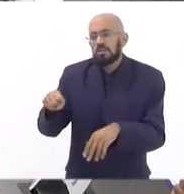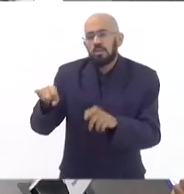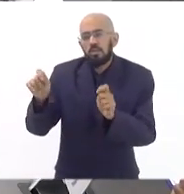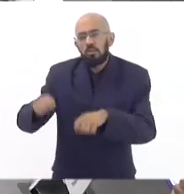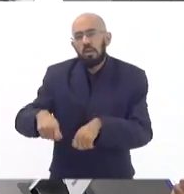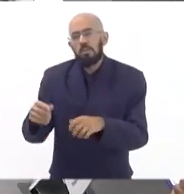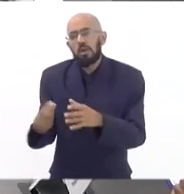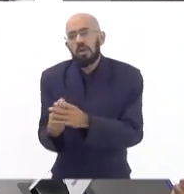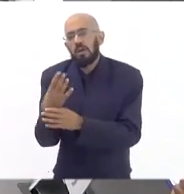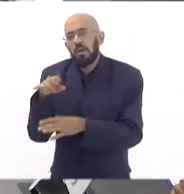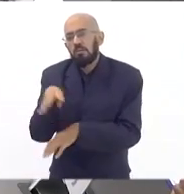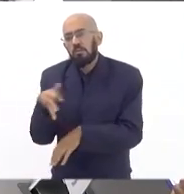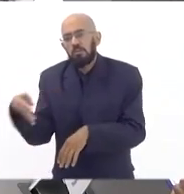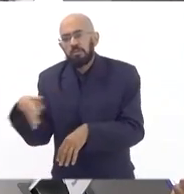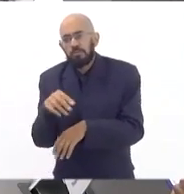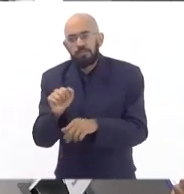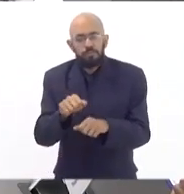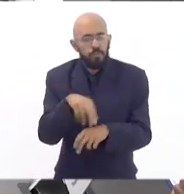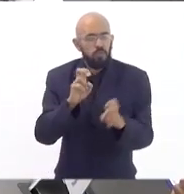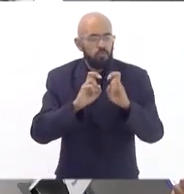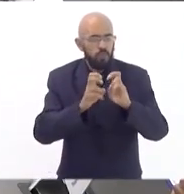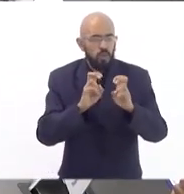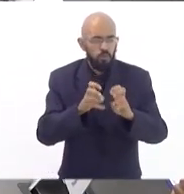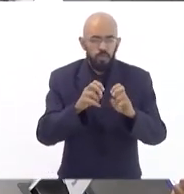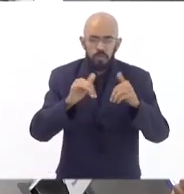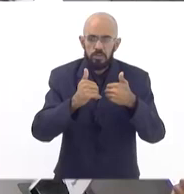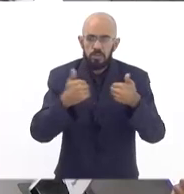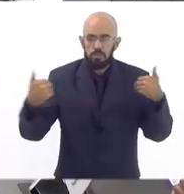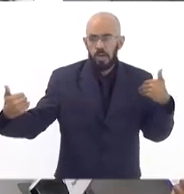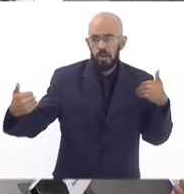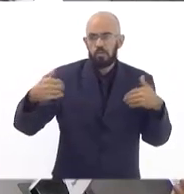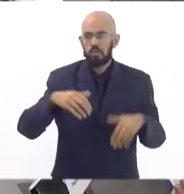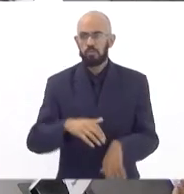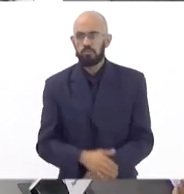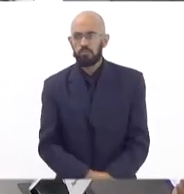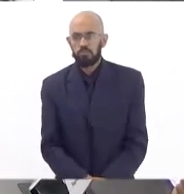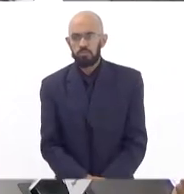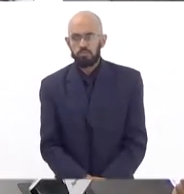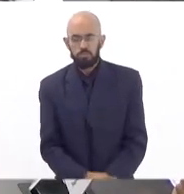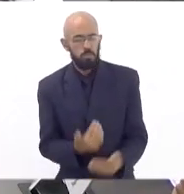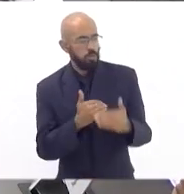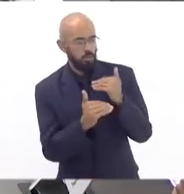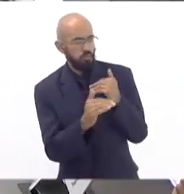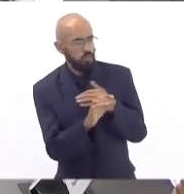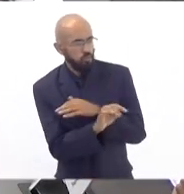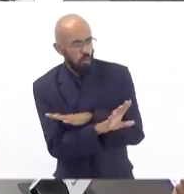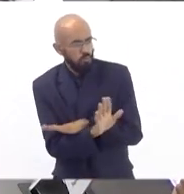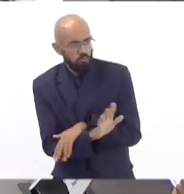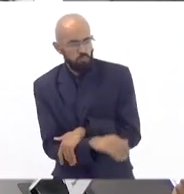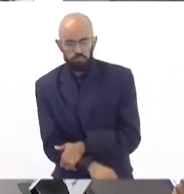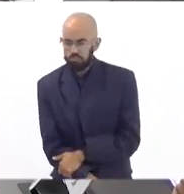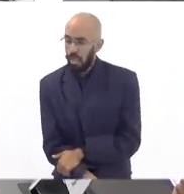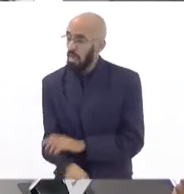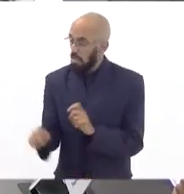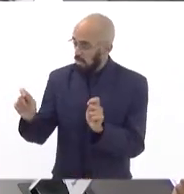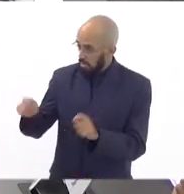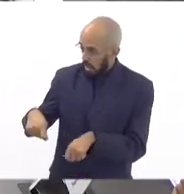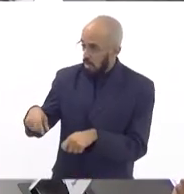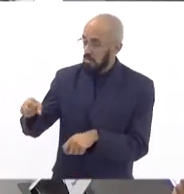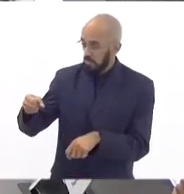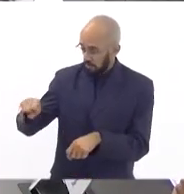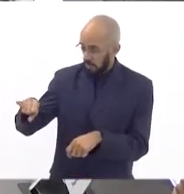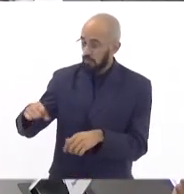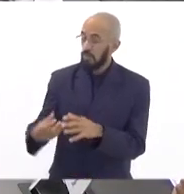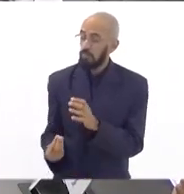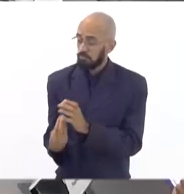tabela da ferrovia em separado da metrô via só isso pode ser feito desde que haja